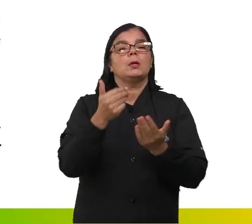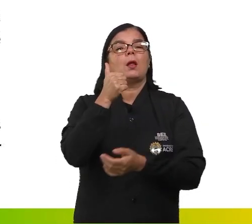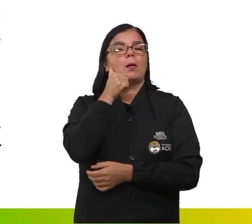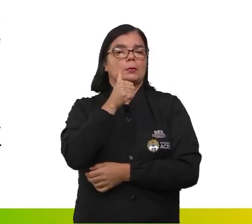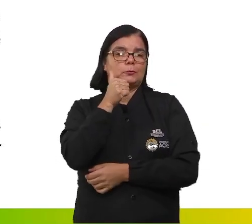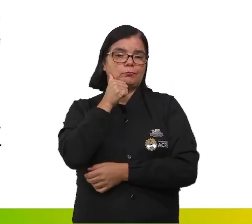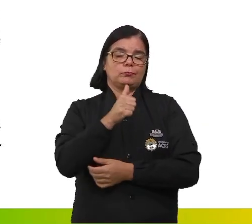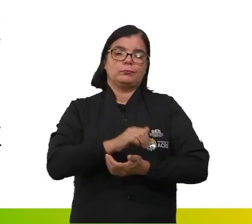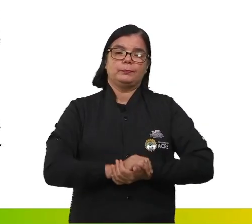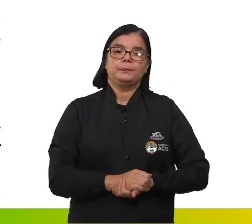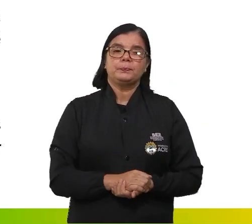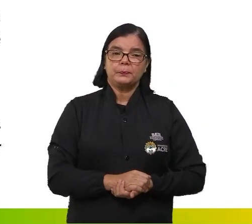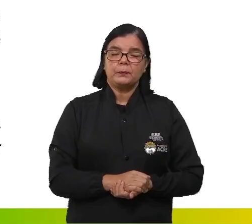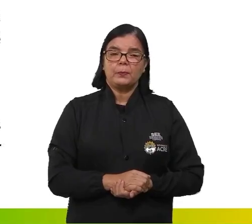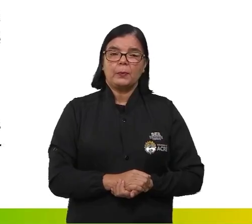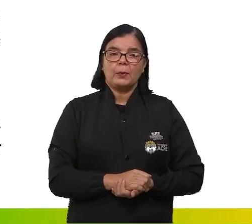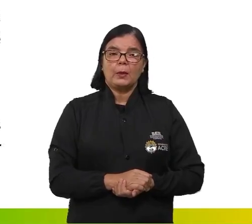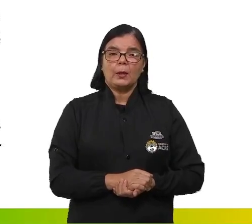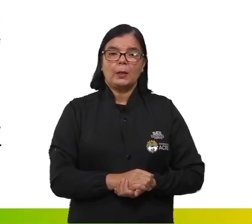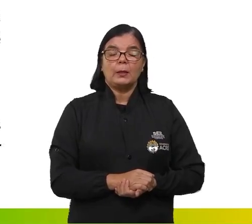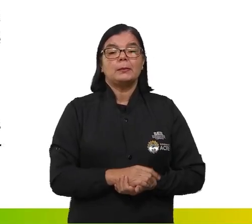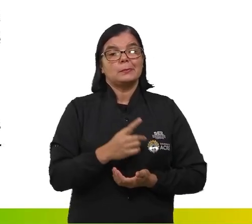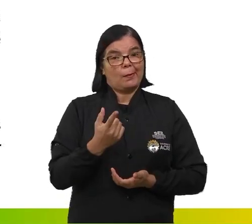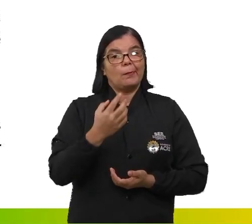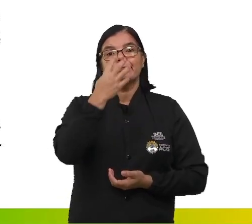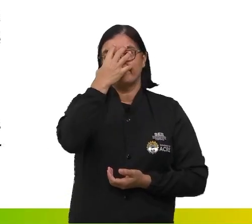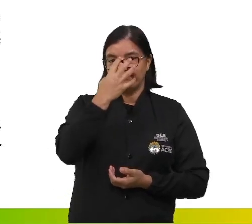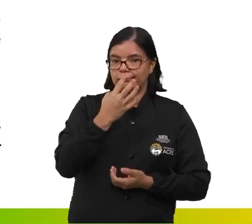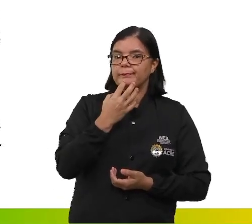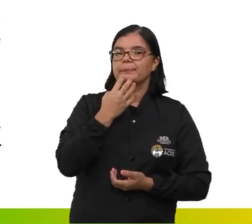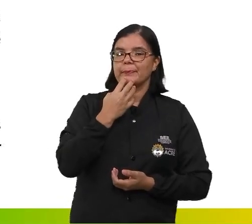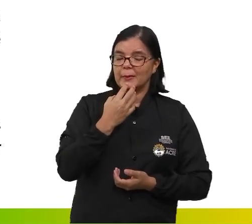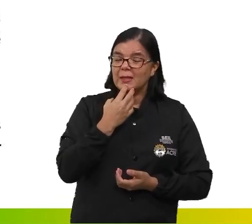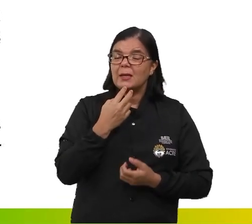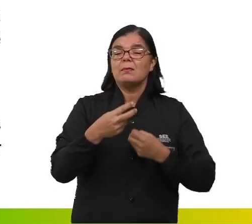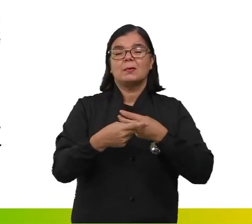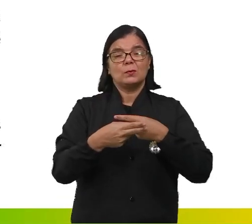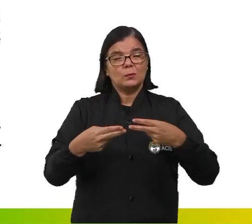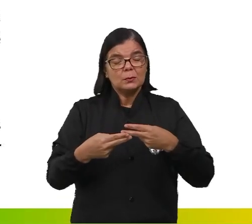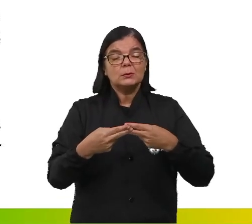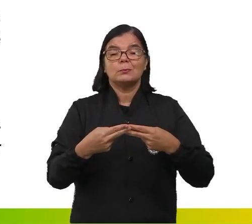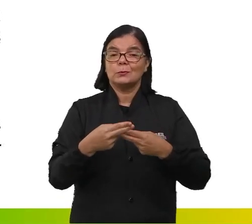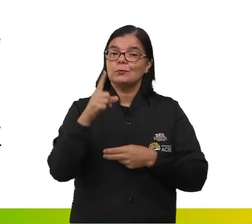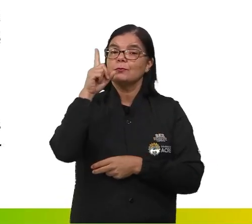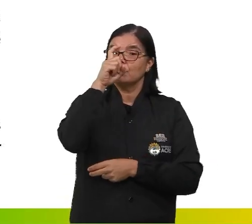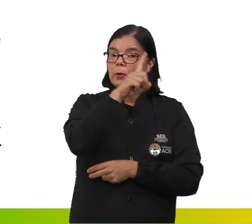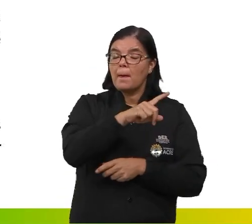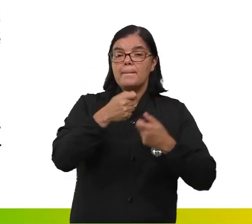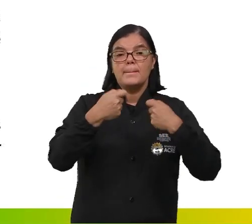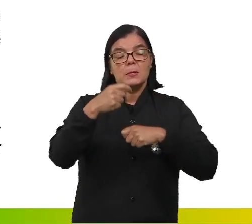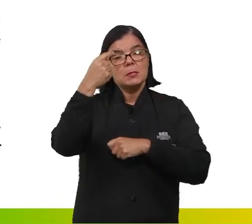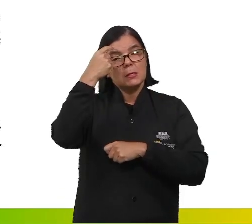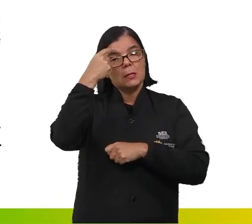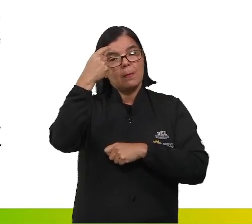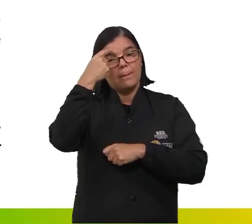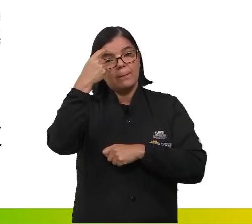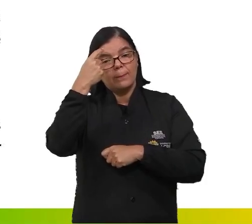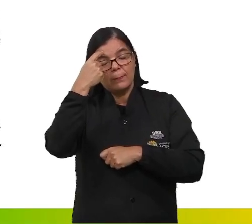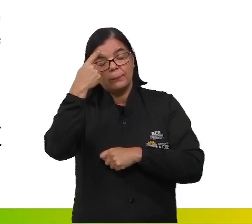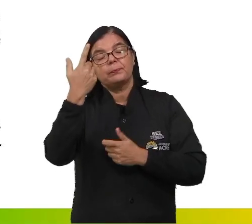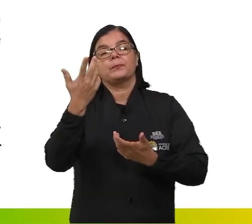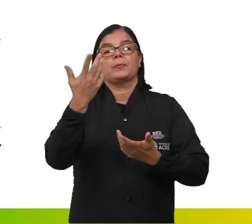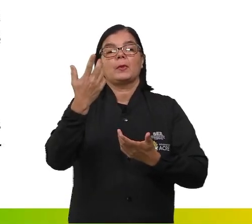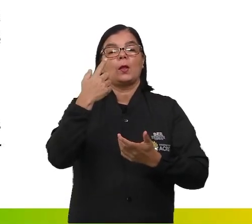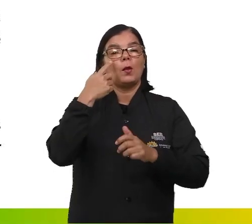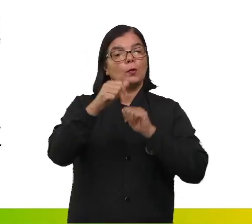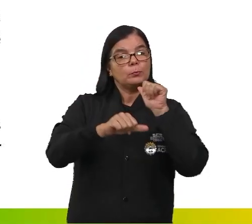pobreza para as mulheres. Então, isso é sério. É uma questão muito grave que precisa ser pensada